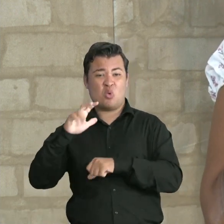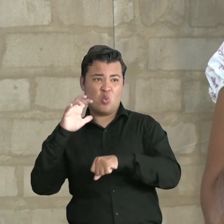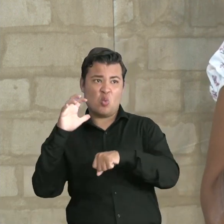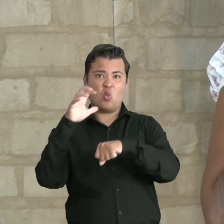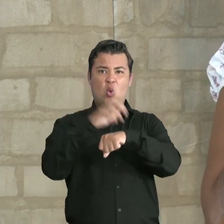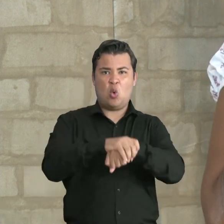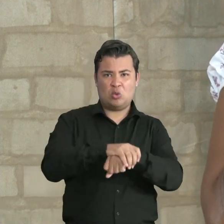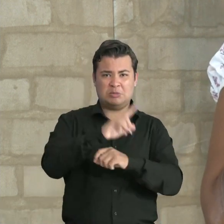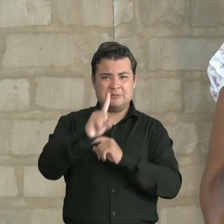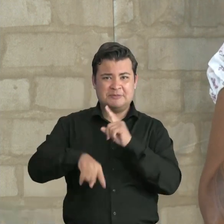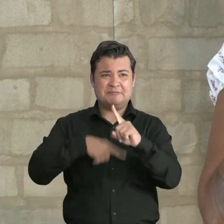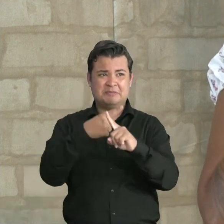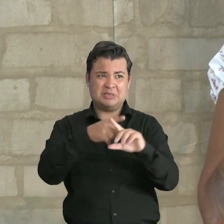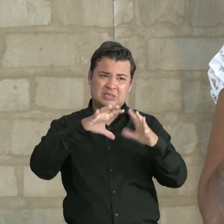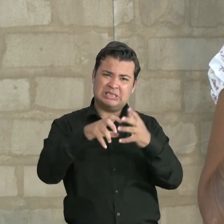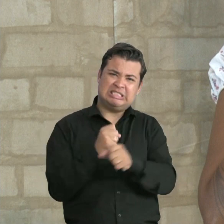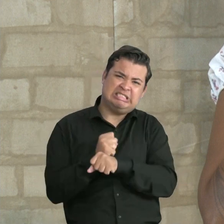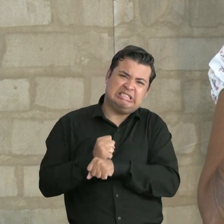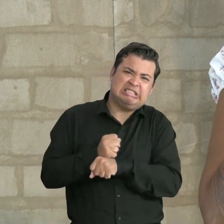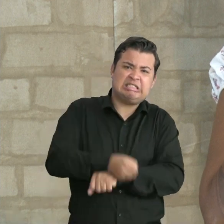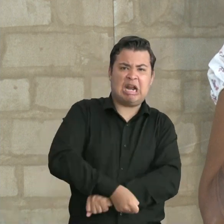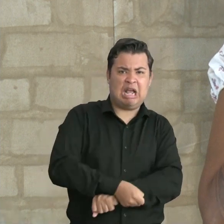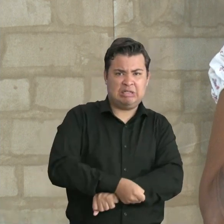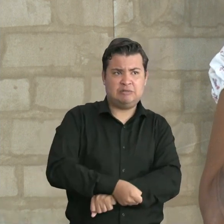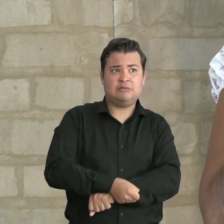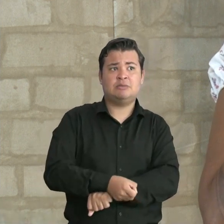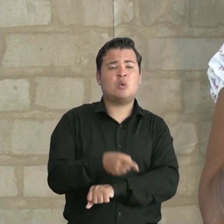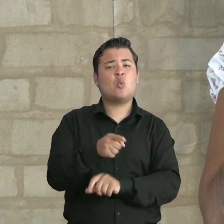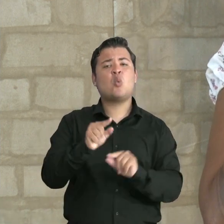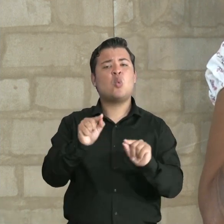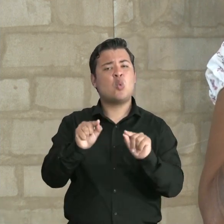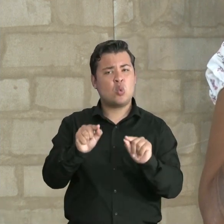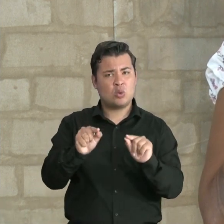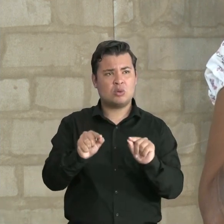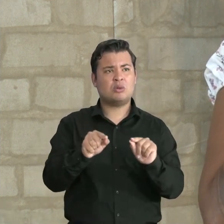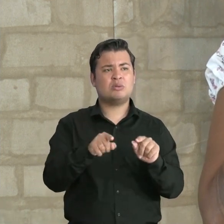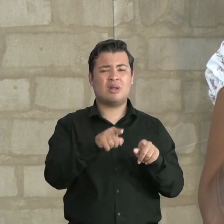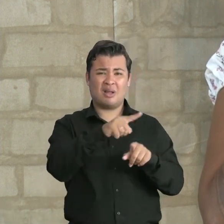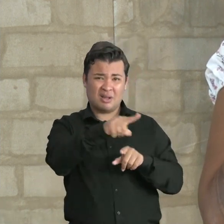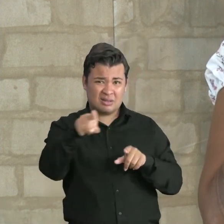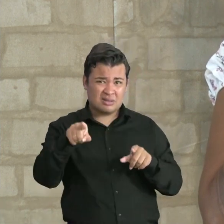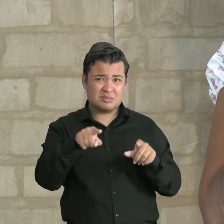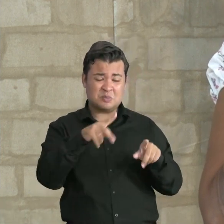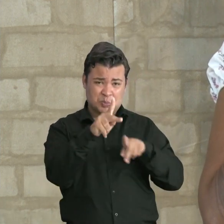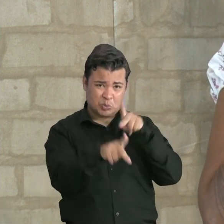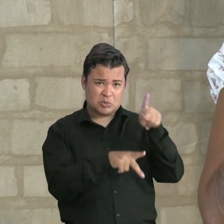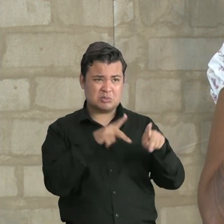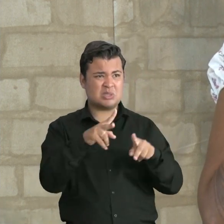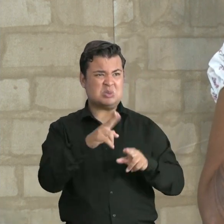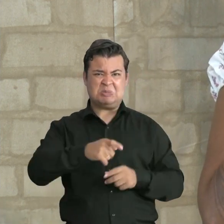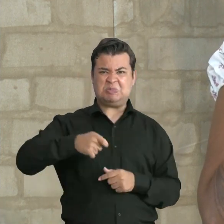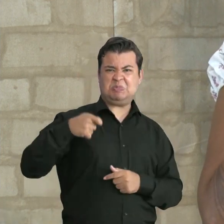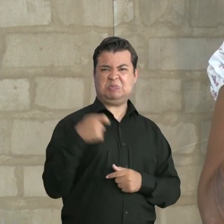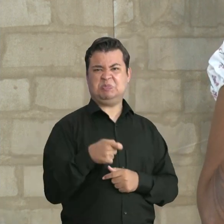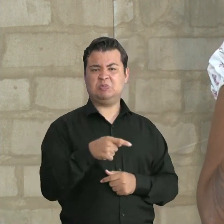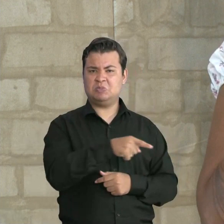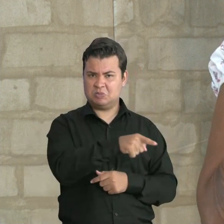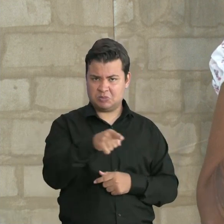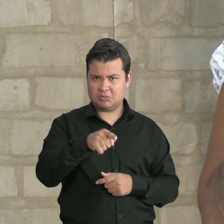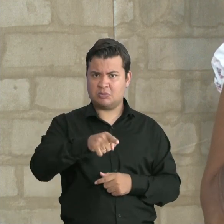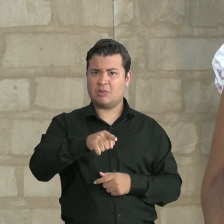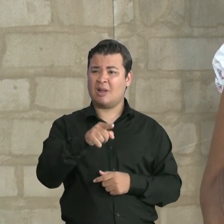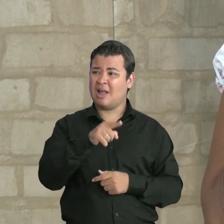de escravização nesse país que condena parcela significativa da população a